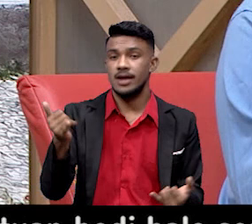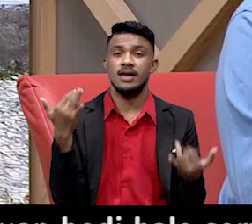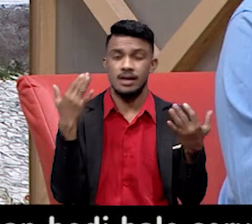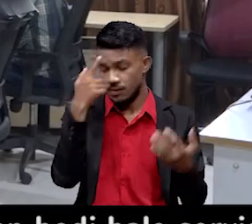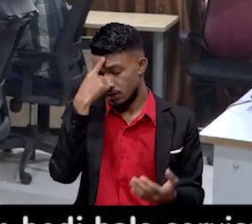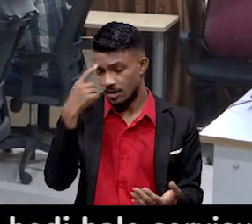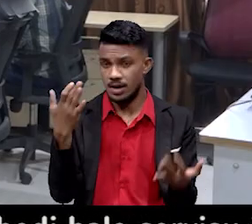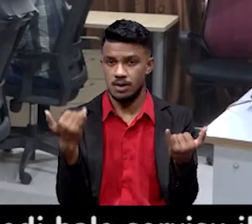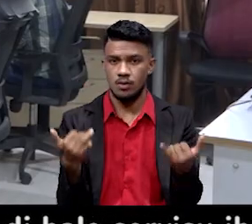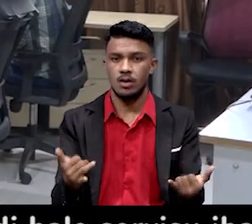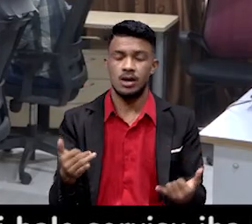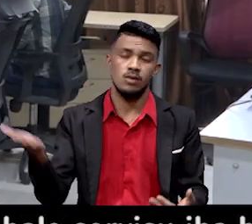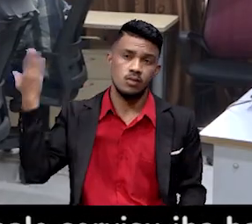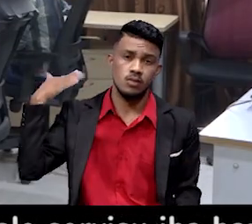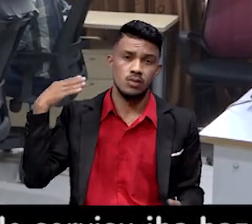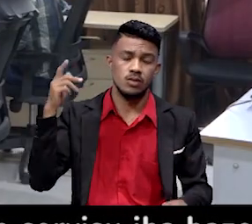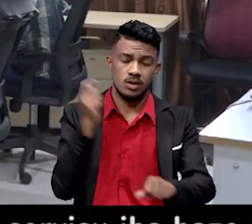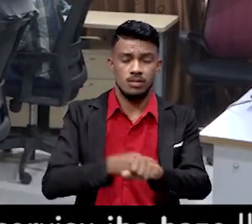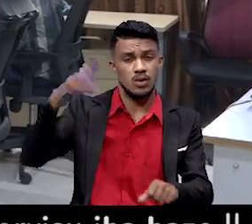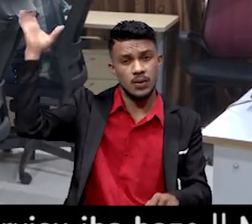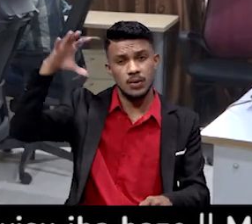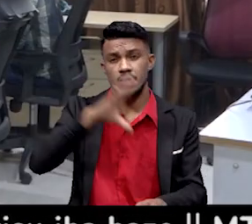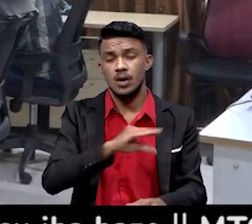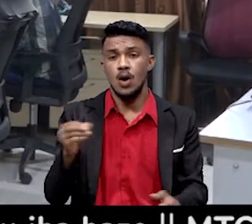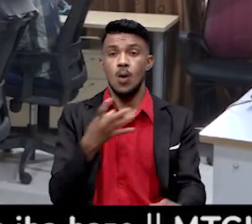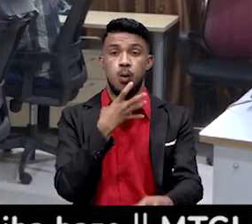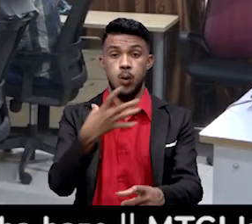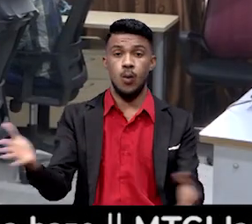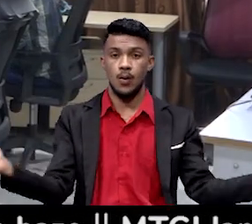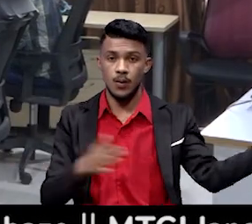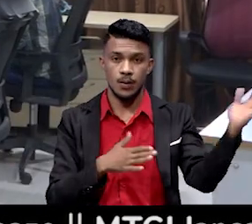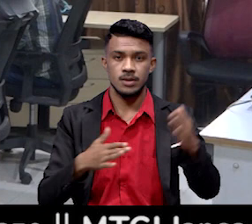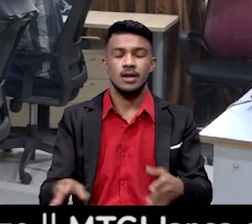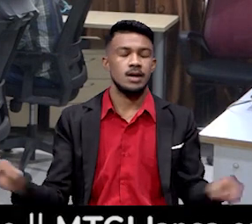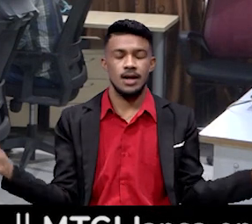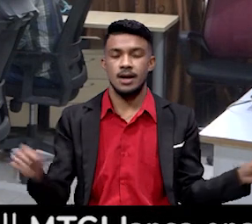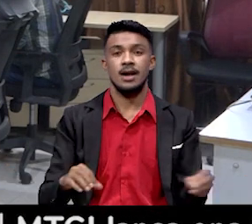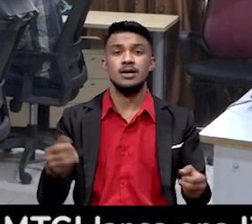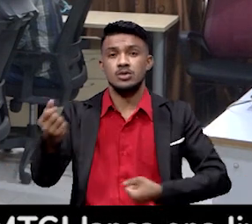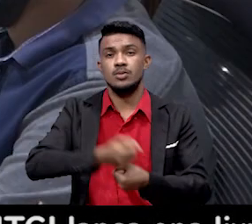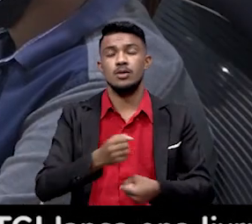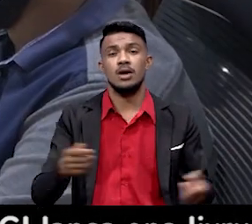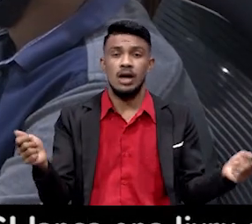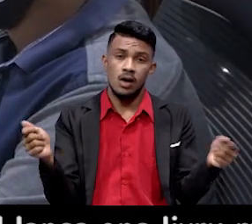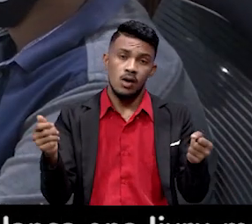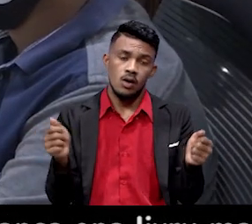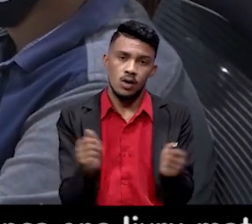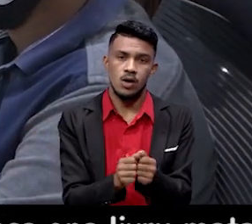aktibu La Niña mesak mak aktibu la suporta ho fenomeno seluk hanesan